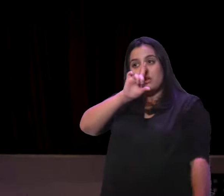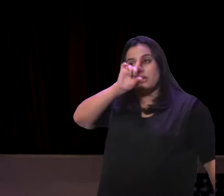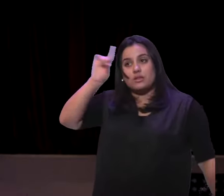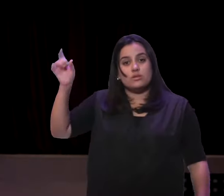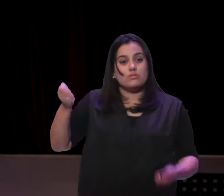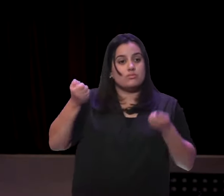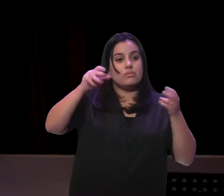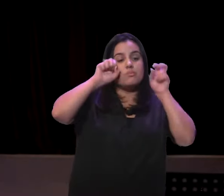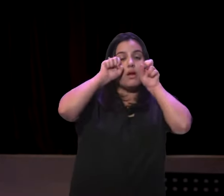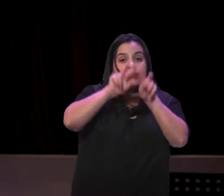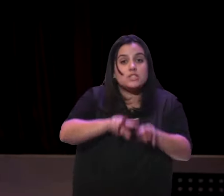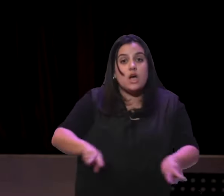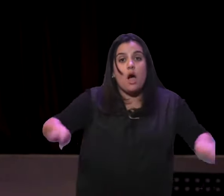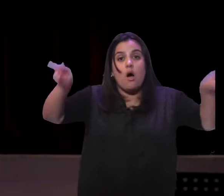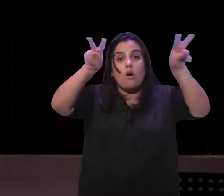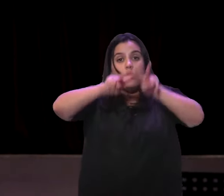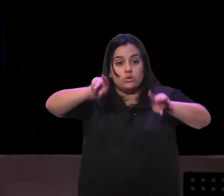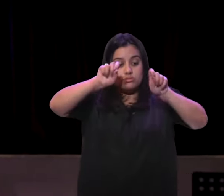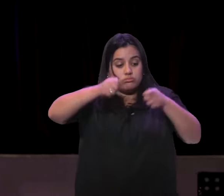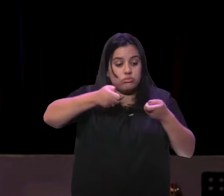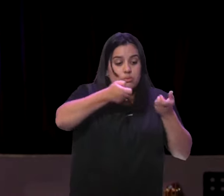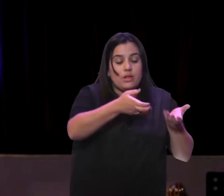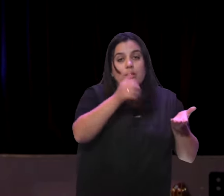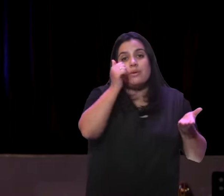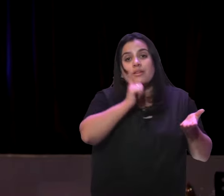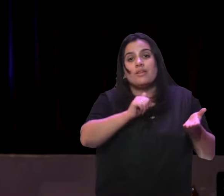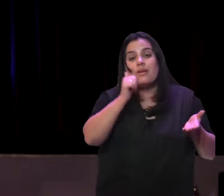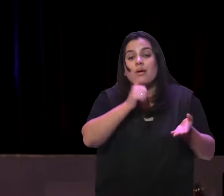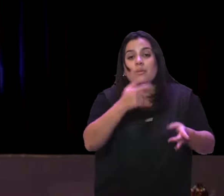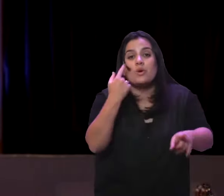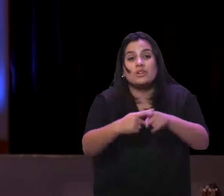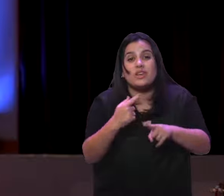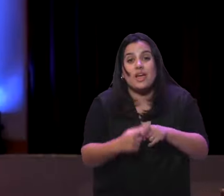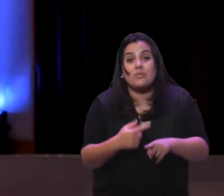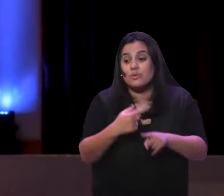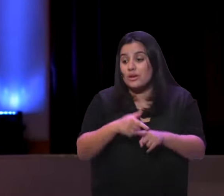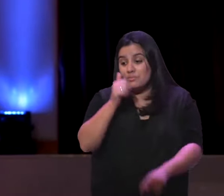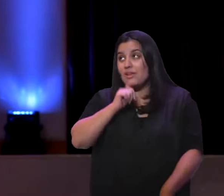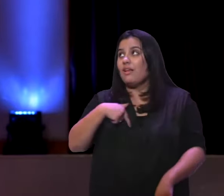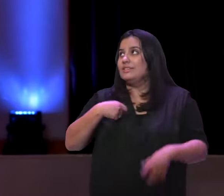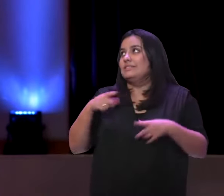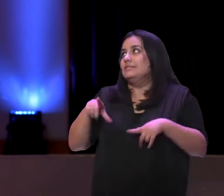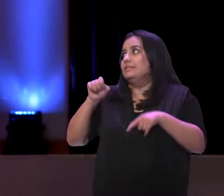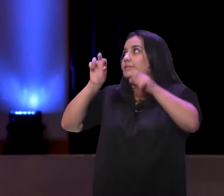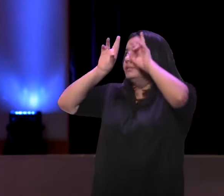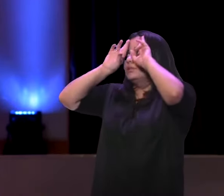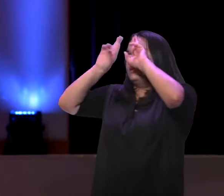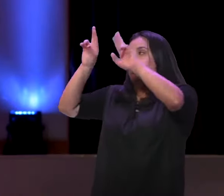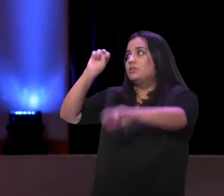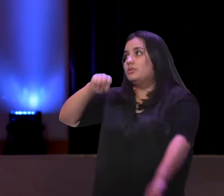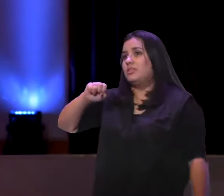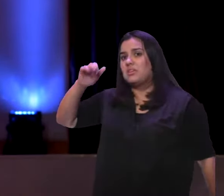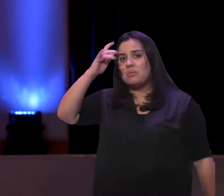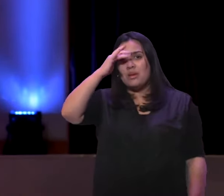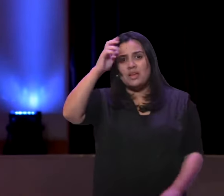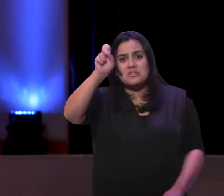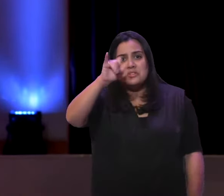do ministério inteiro para aquela menina, porque ela decidiu ter reverência. Imagina se aquela menina